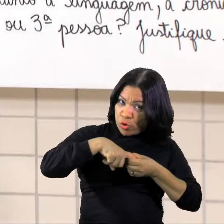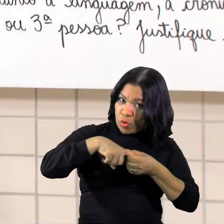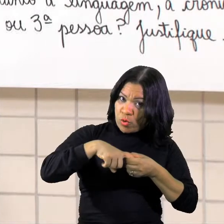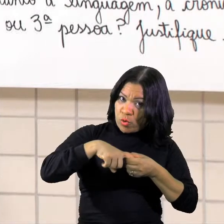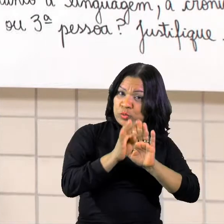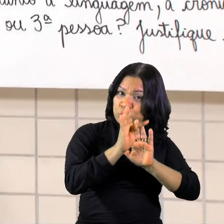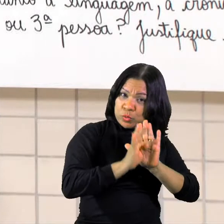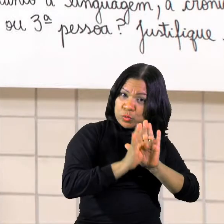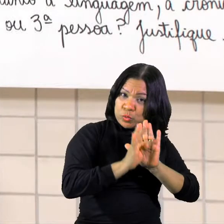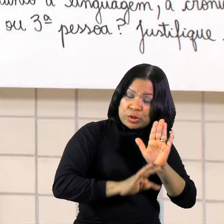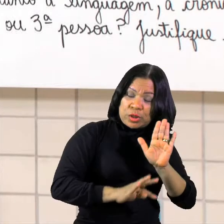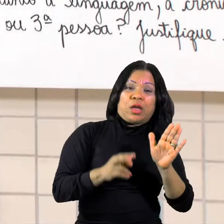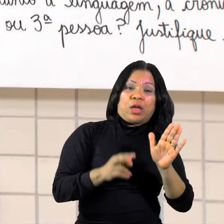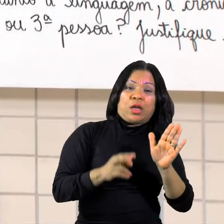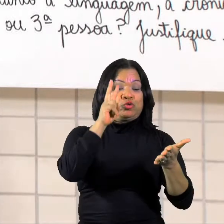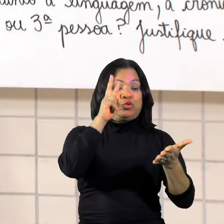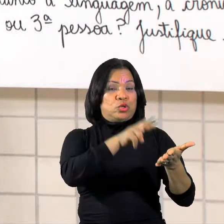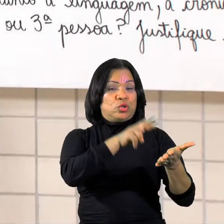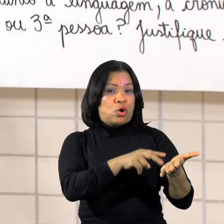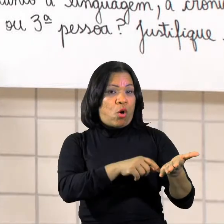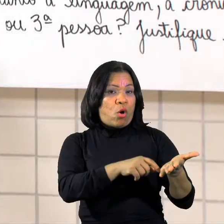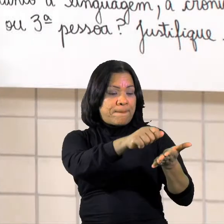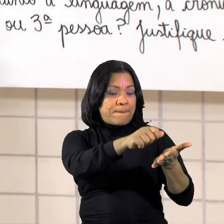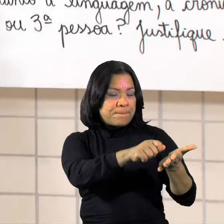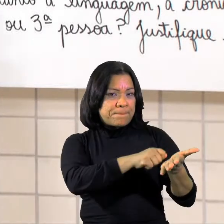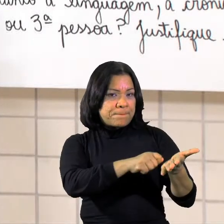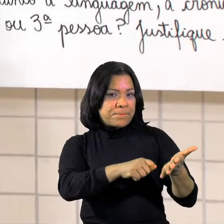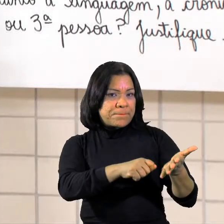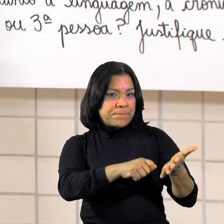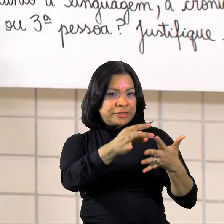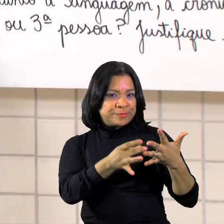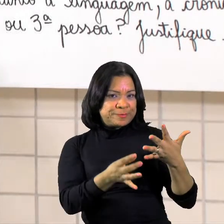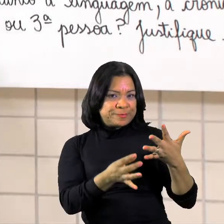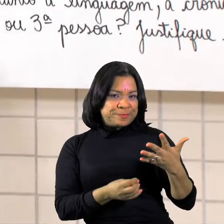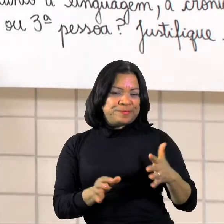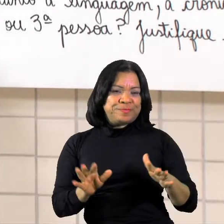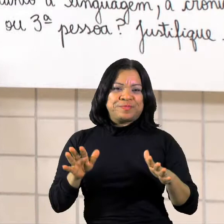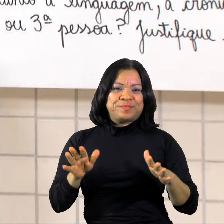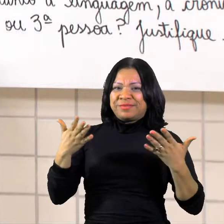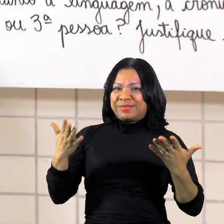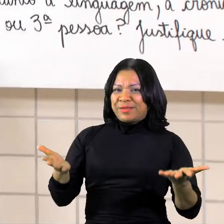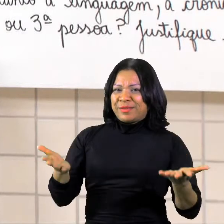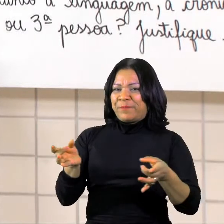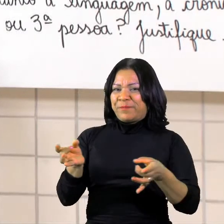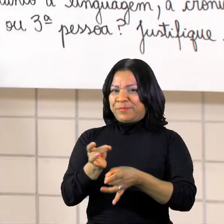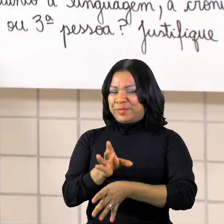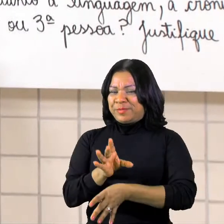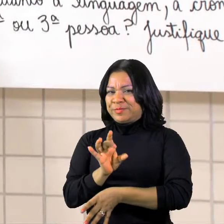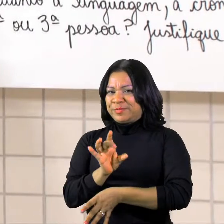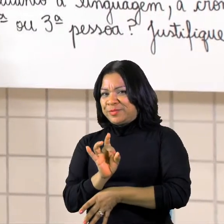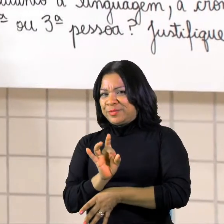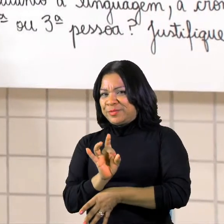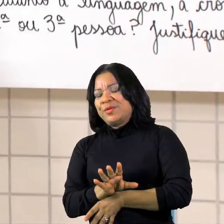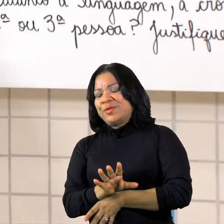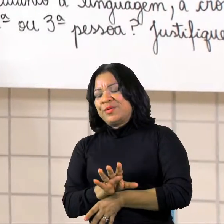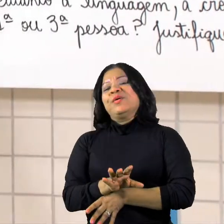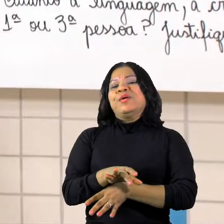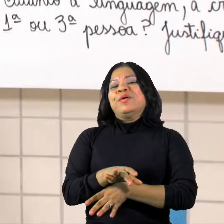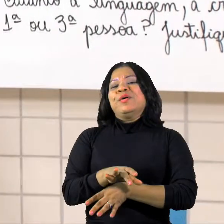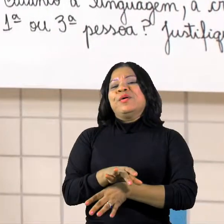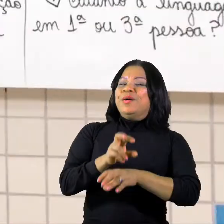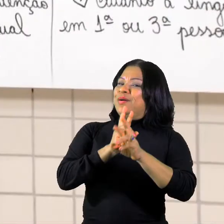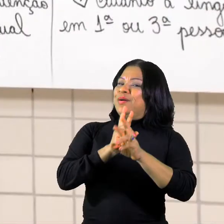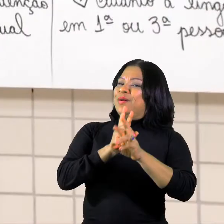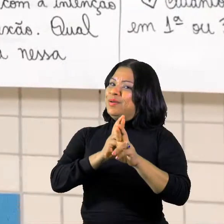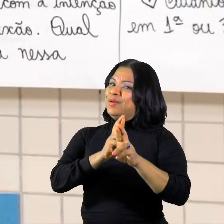as marcações, os elementos, ok? Então, por hoje é só, pessoal. Eu espero que eu tenha contribuído.